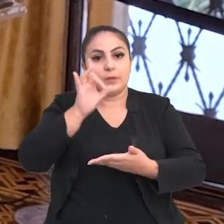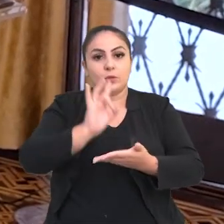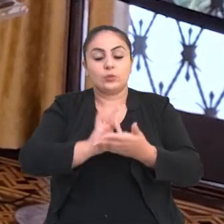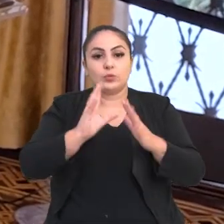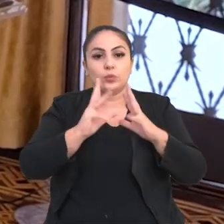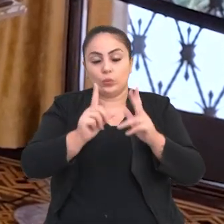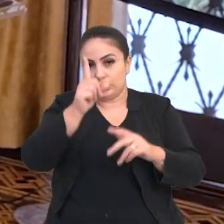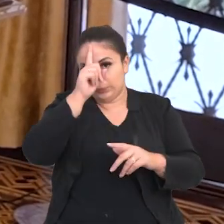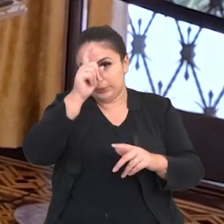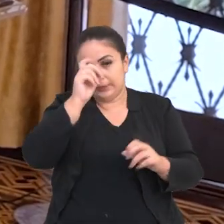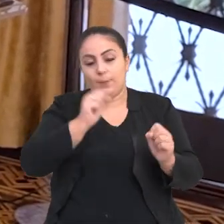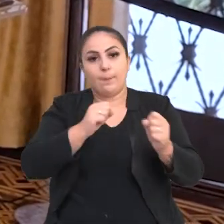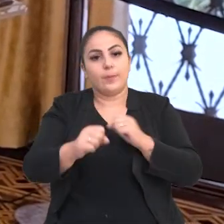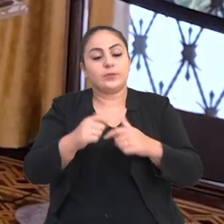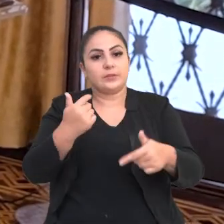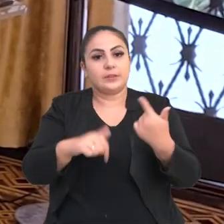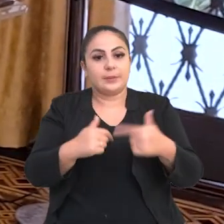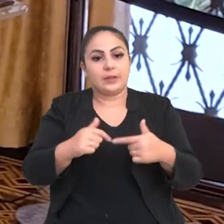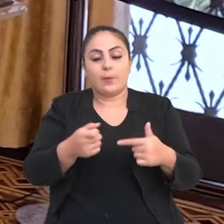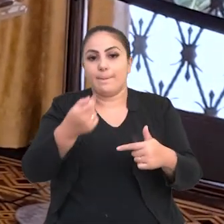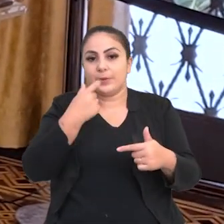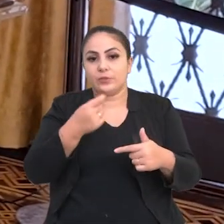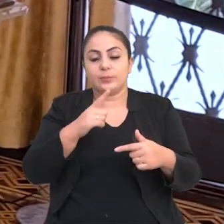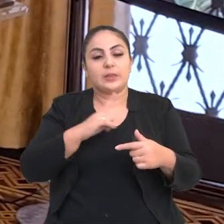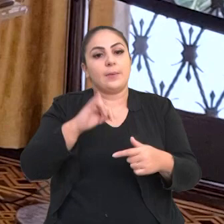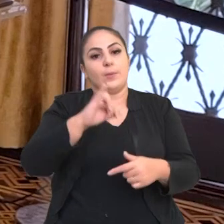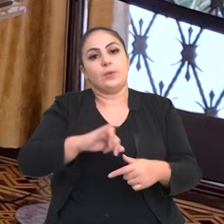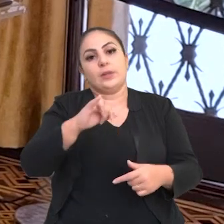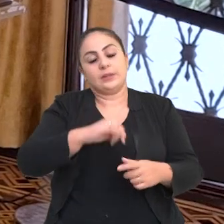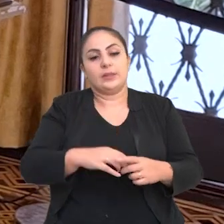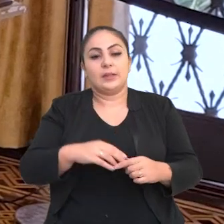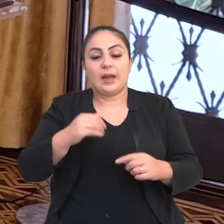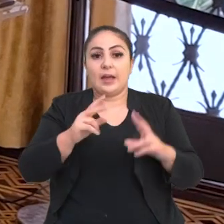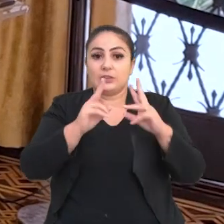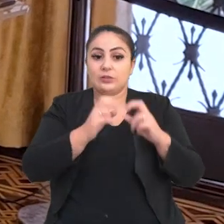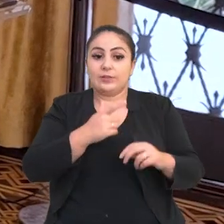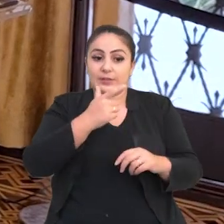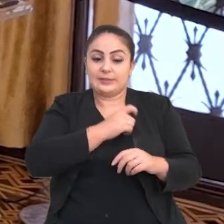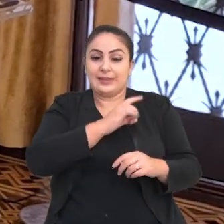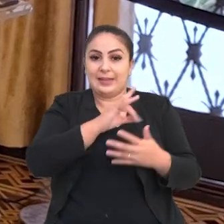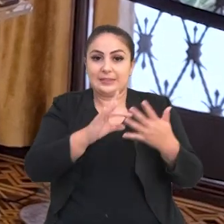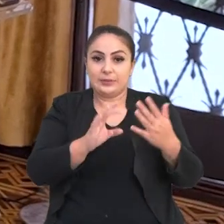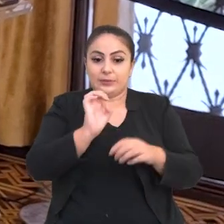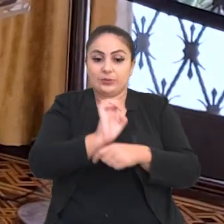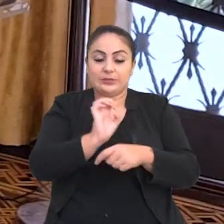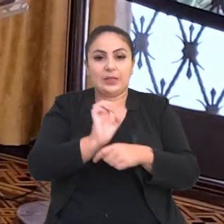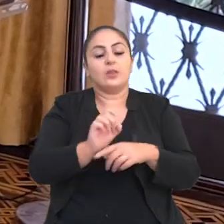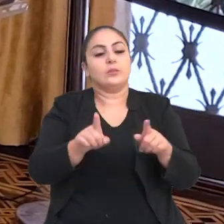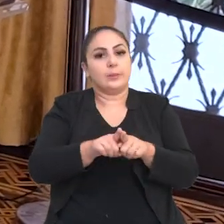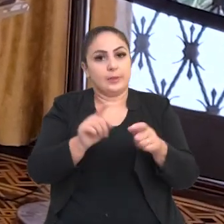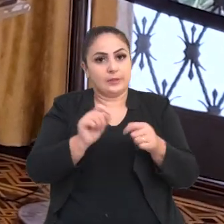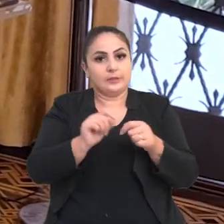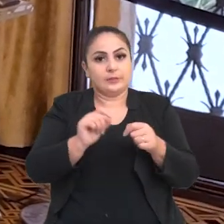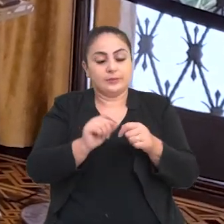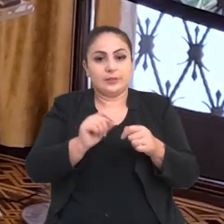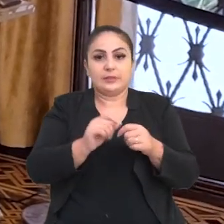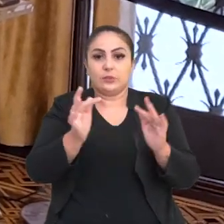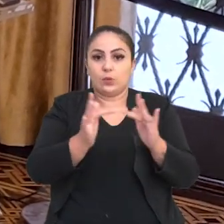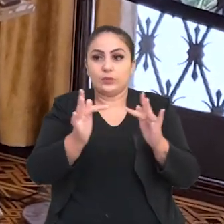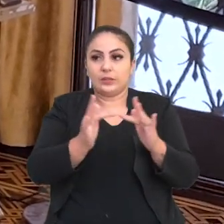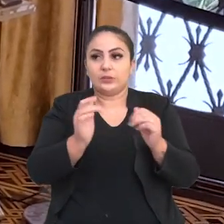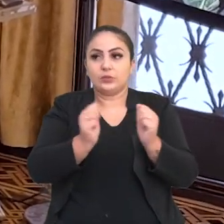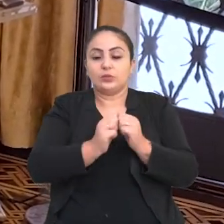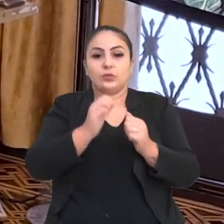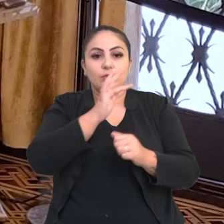hospitais possam operar com esses medicamentos que são imprescindíveis. A questão das vacinas, cada um dos estados também chegou a fazer os